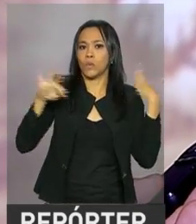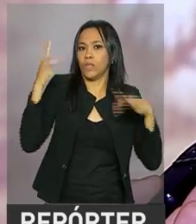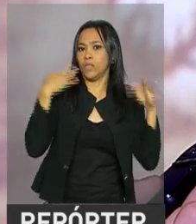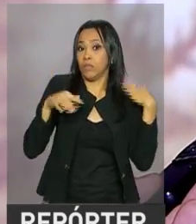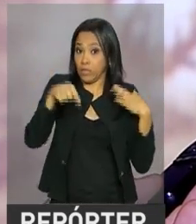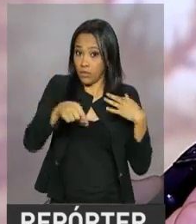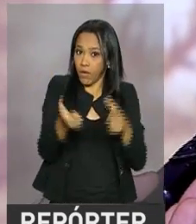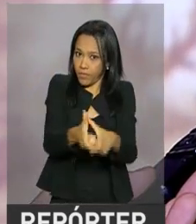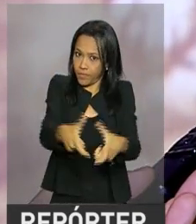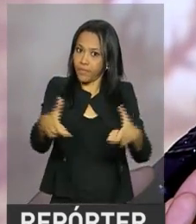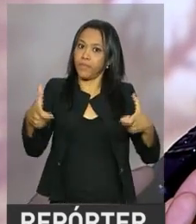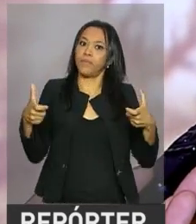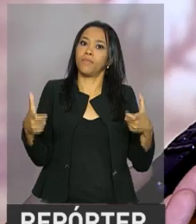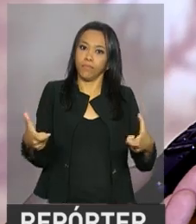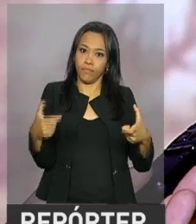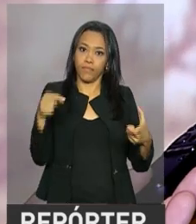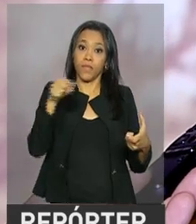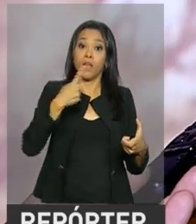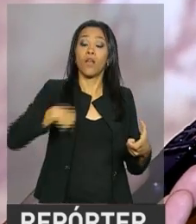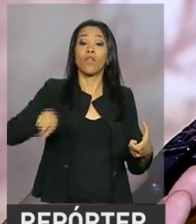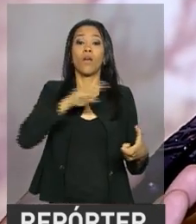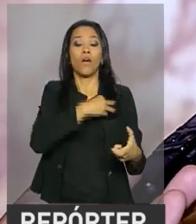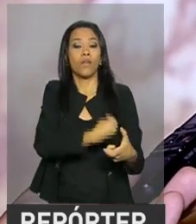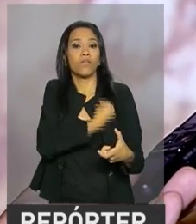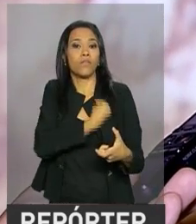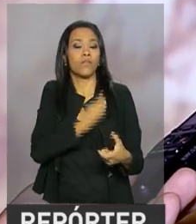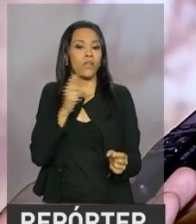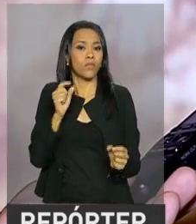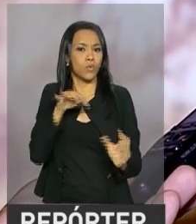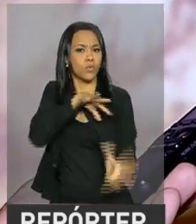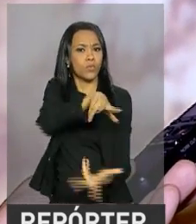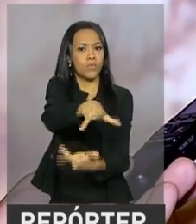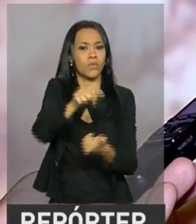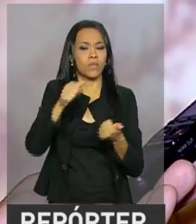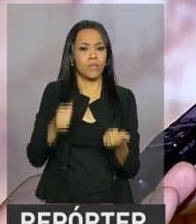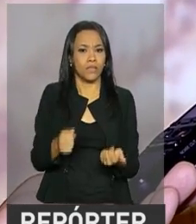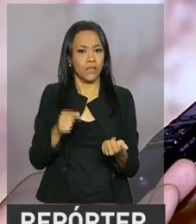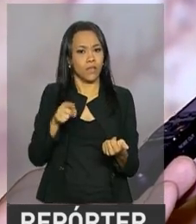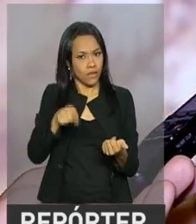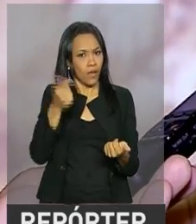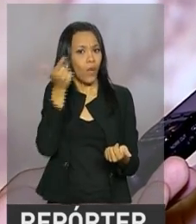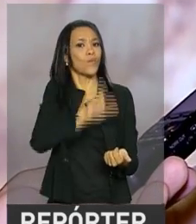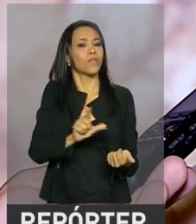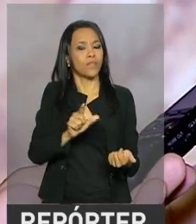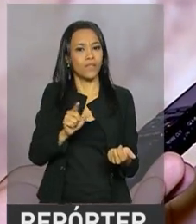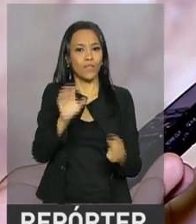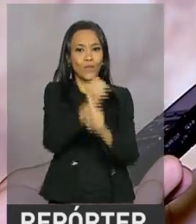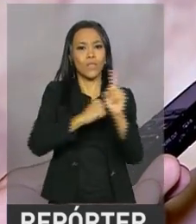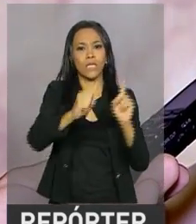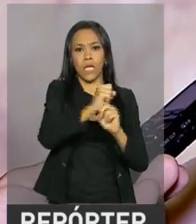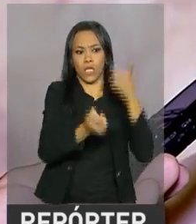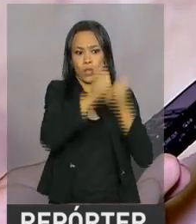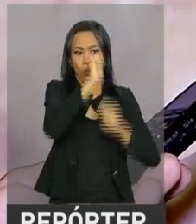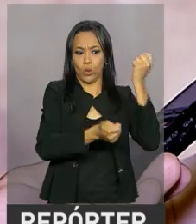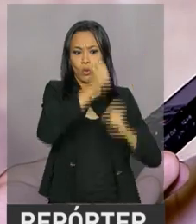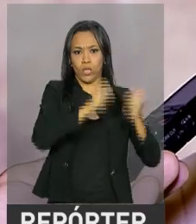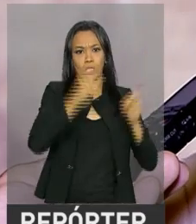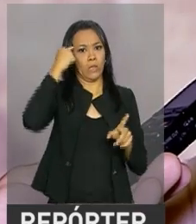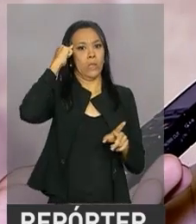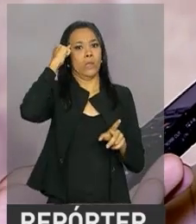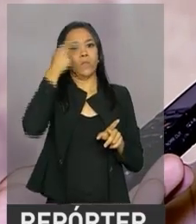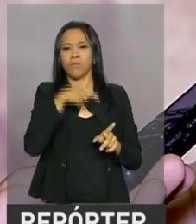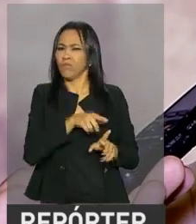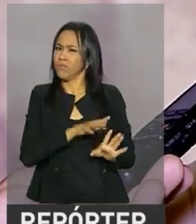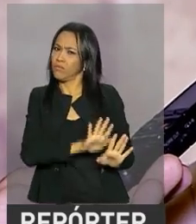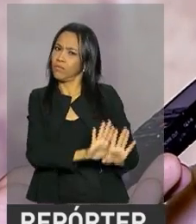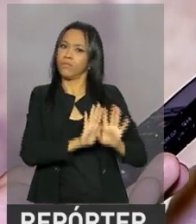que mais vai crescer nós estamos vivendo num mundo aí eh que está superando a chamada sociedade industrial em que